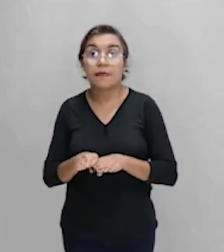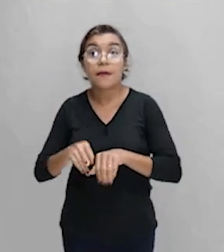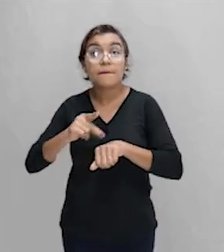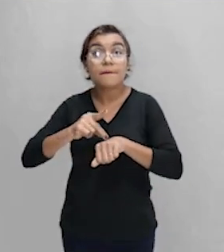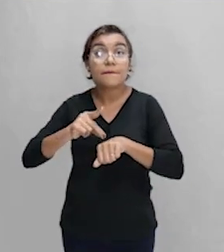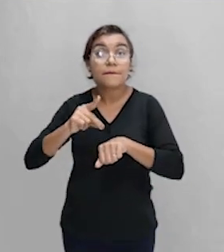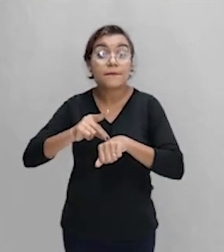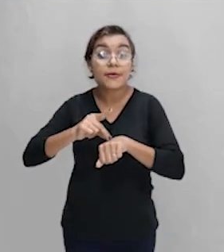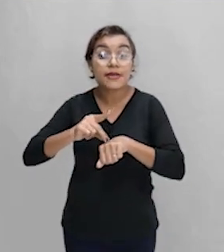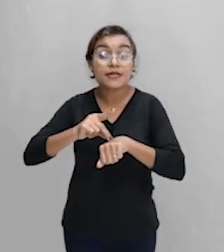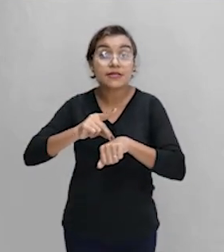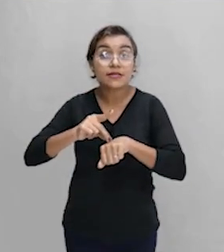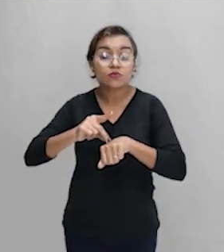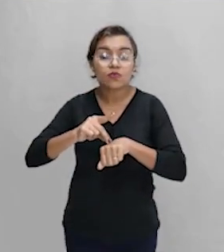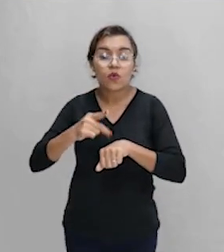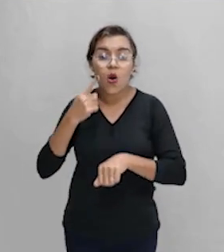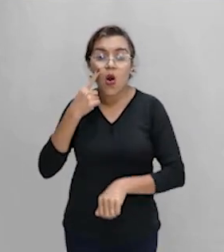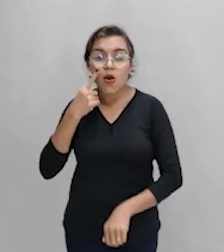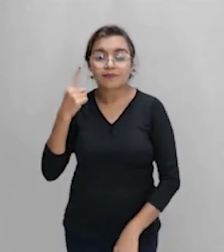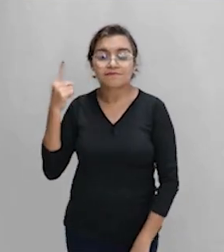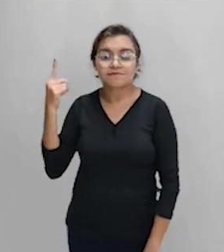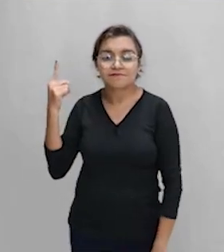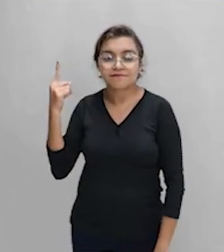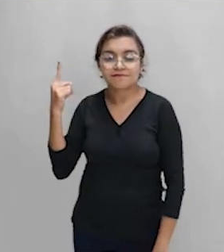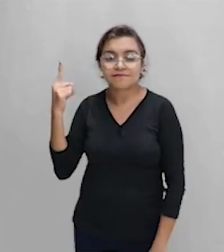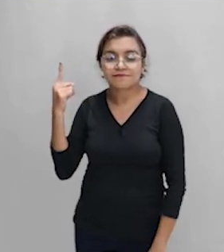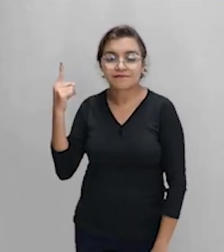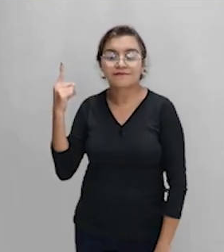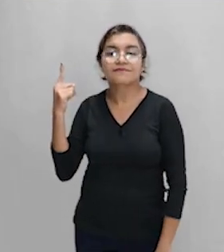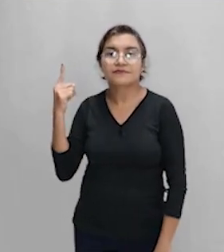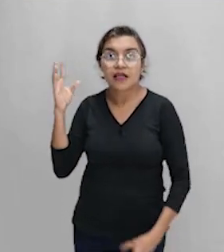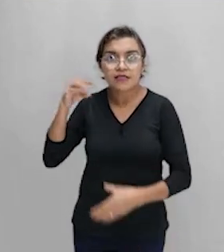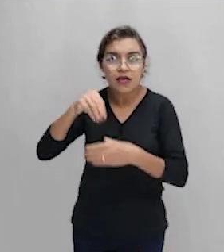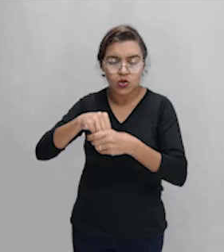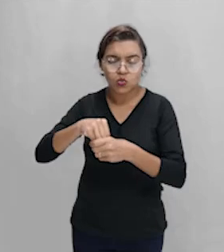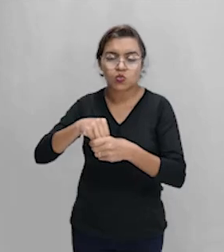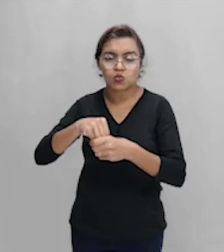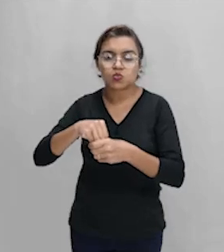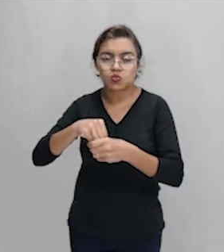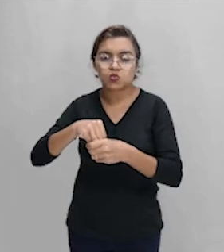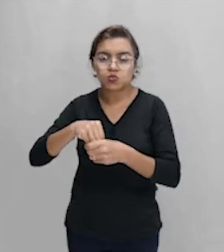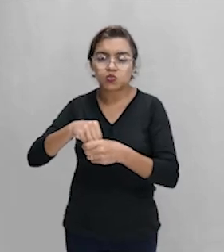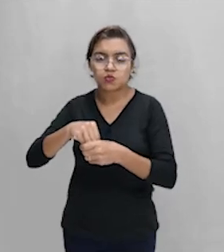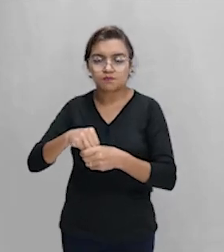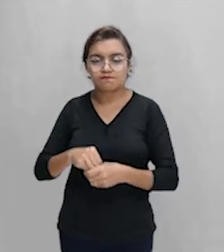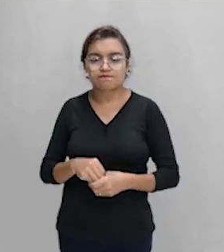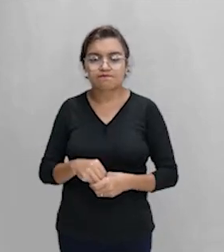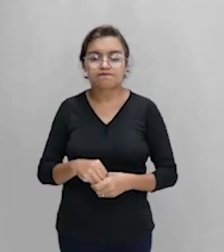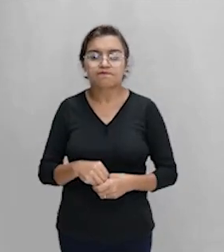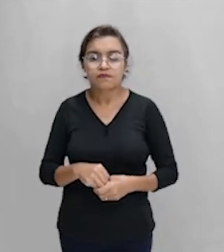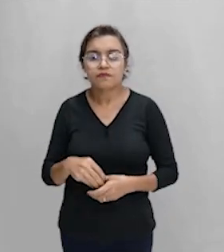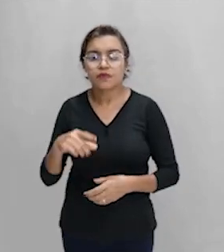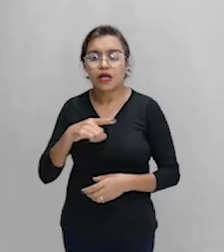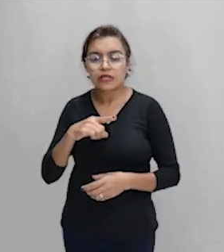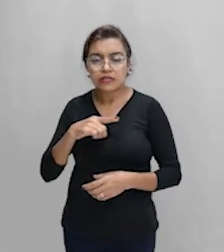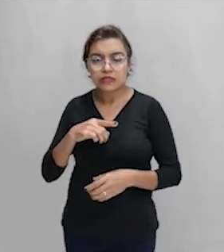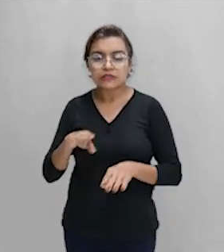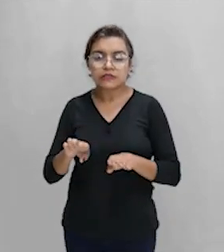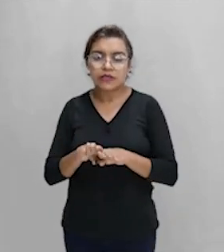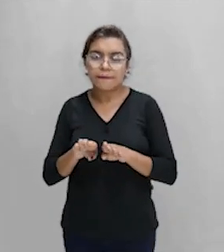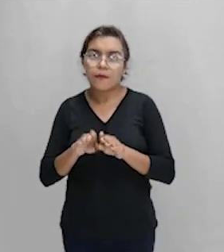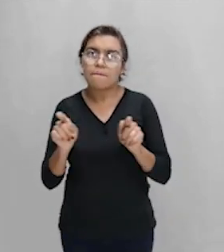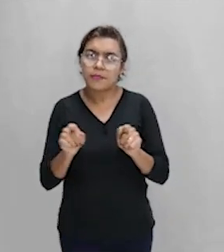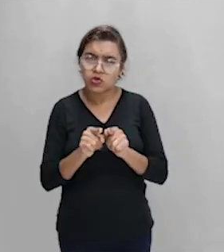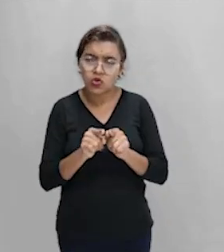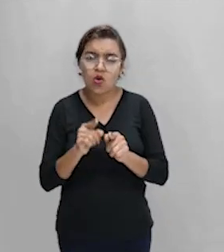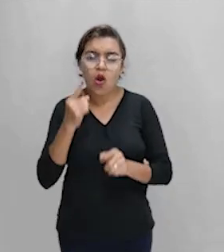do mesociclo, nós temos o quê? O microciclo. Temos uma fatia